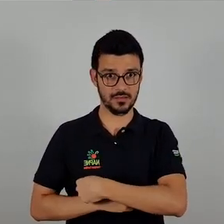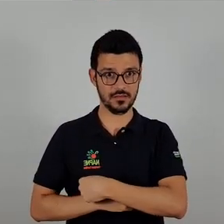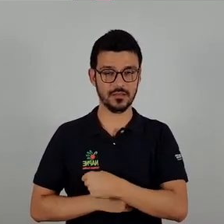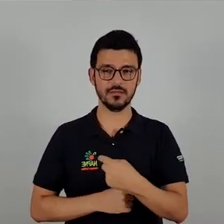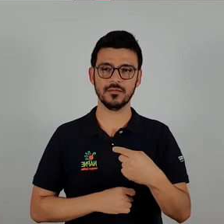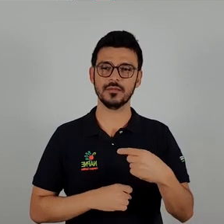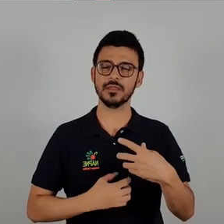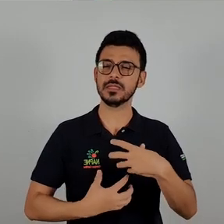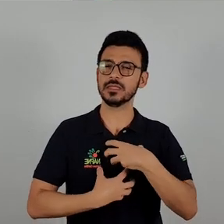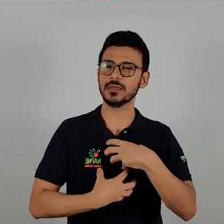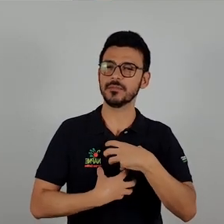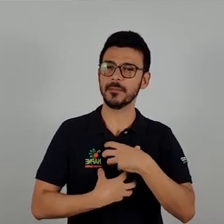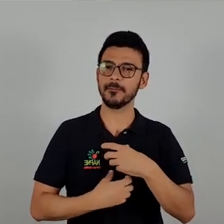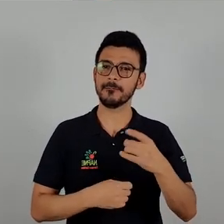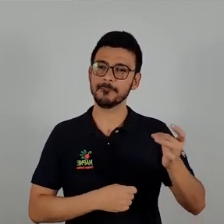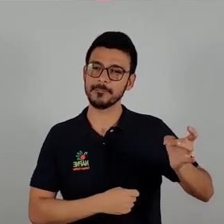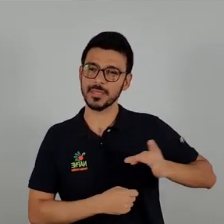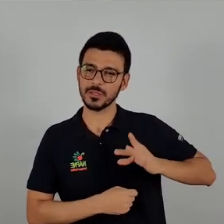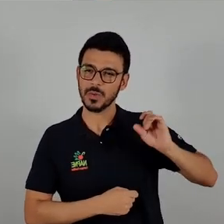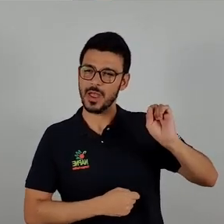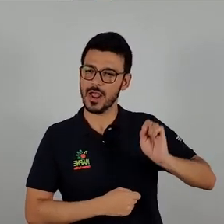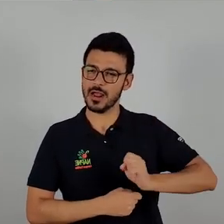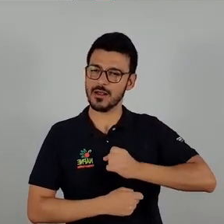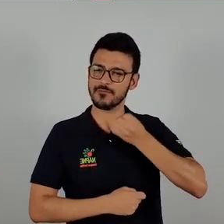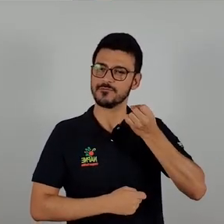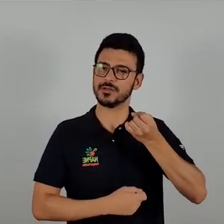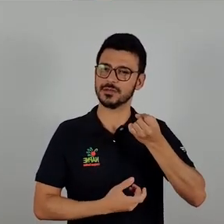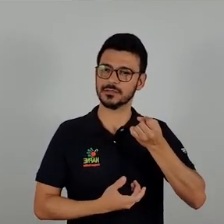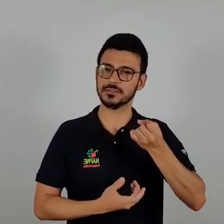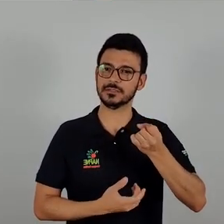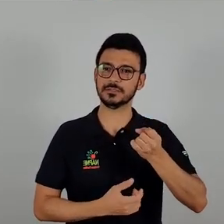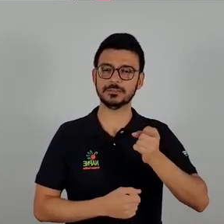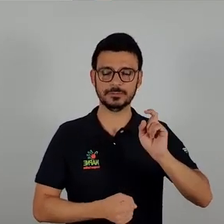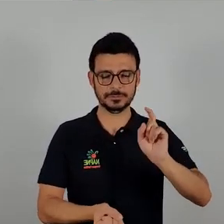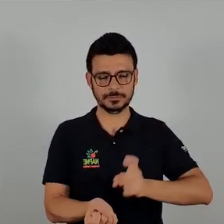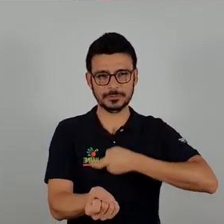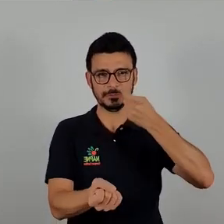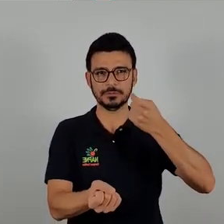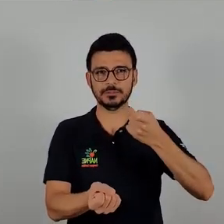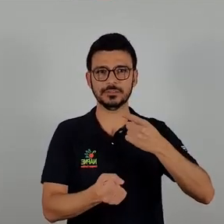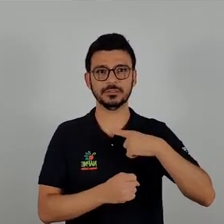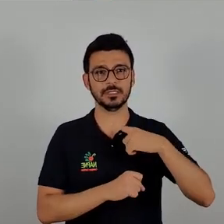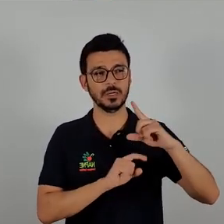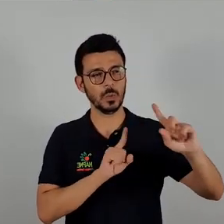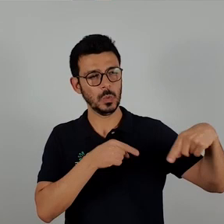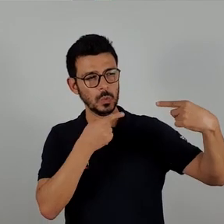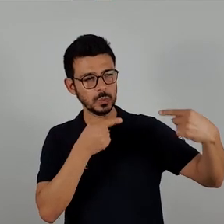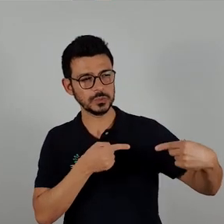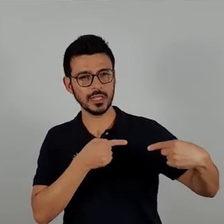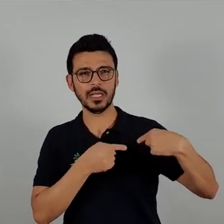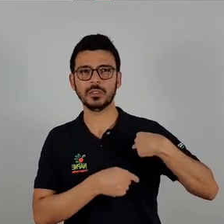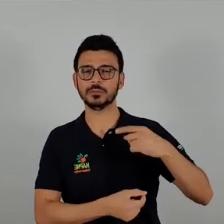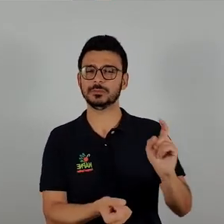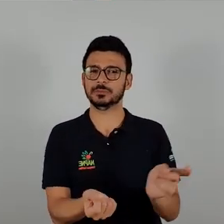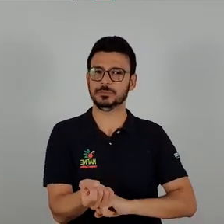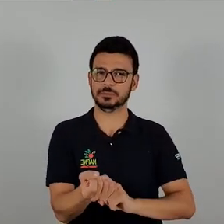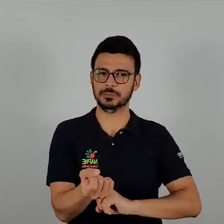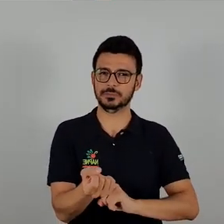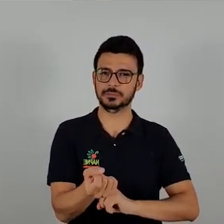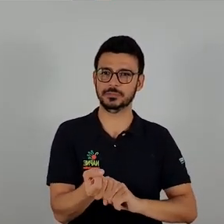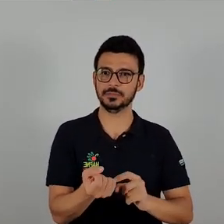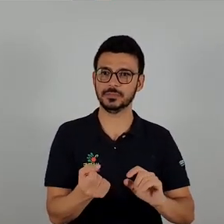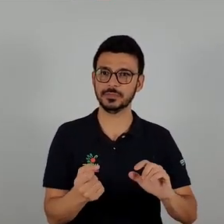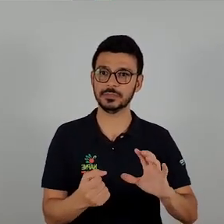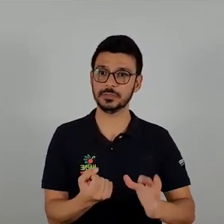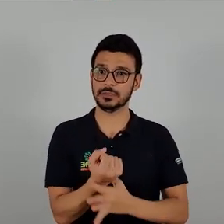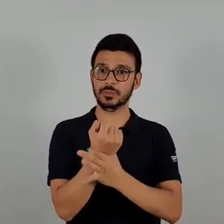sexo oposto, aversão ao frio, dores articulares, mudança brusca de humor, alterações no sono, com dificuldade em manter o sono